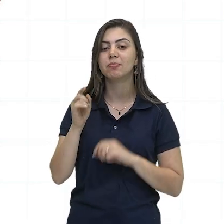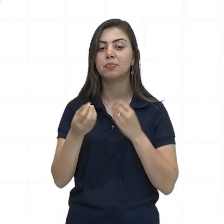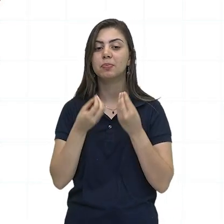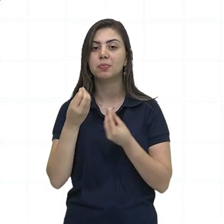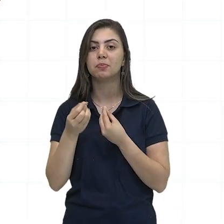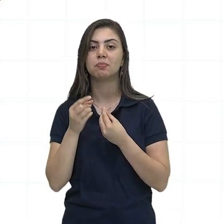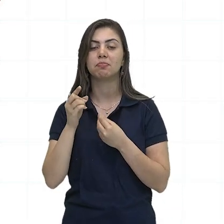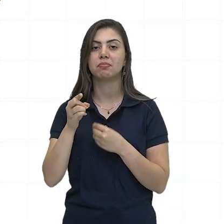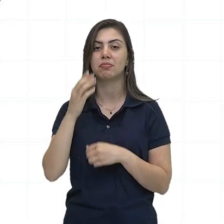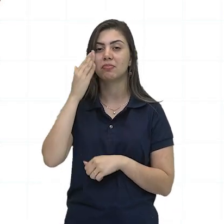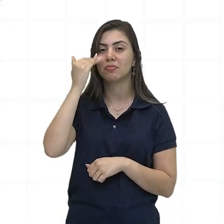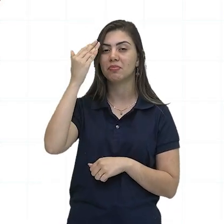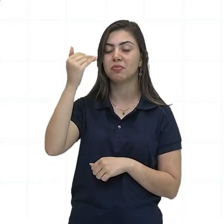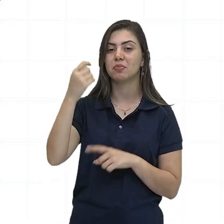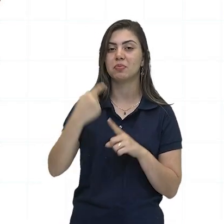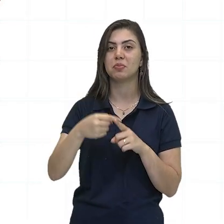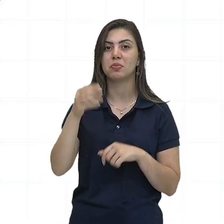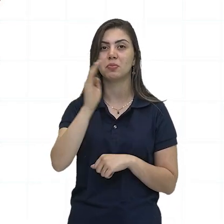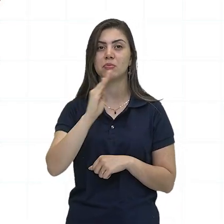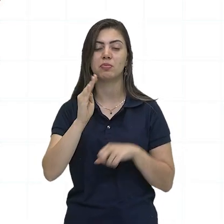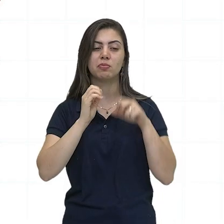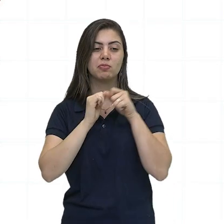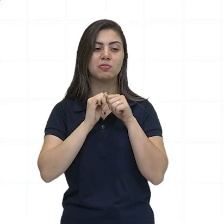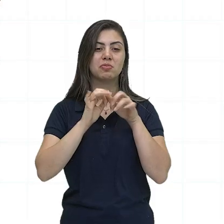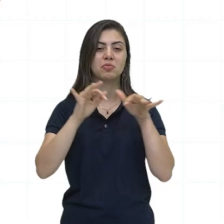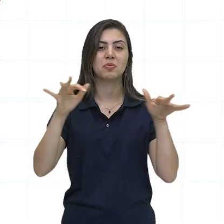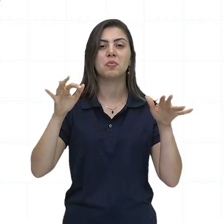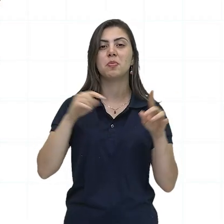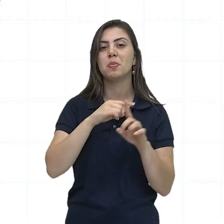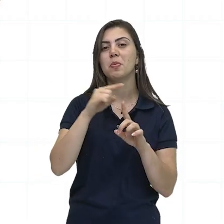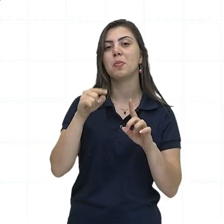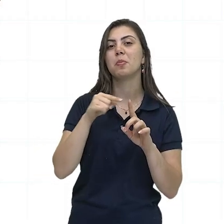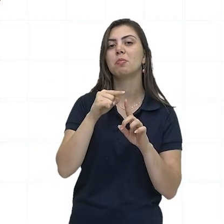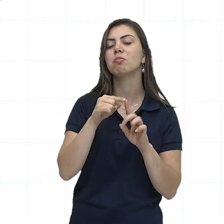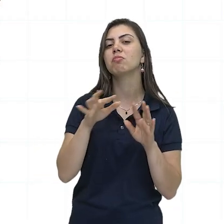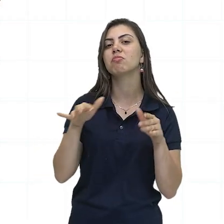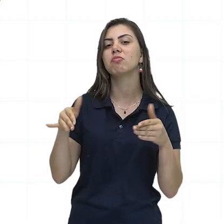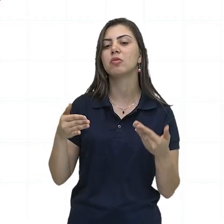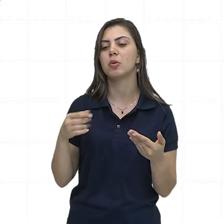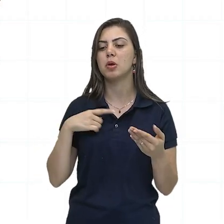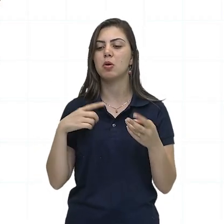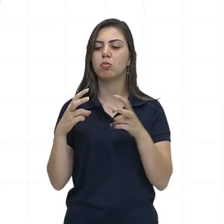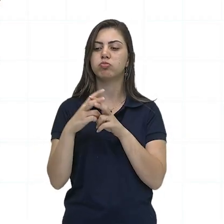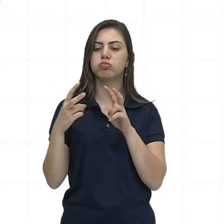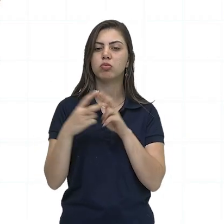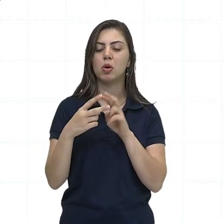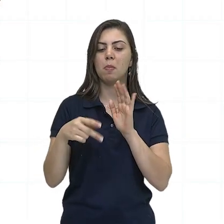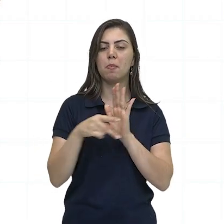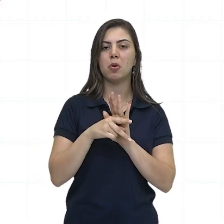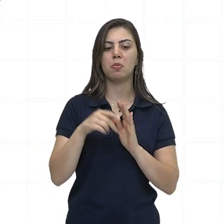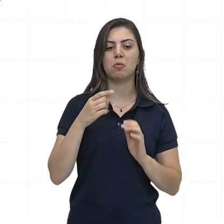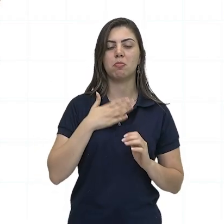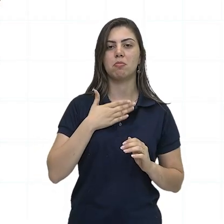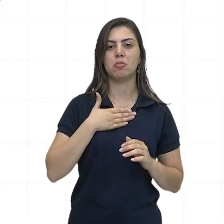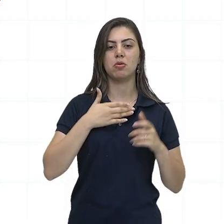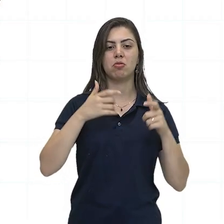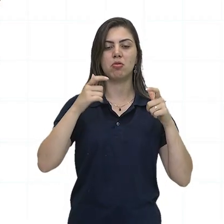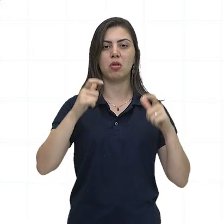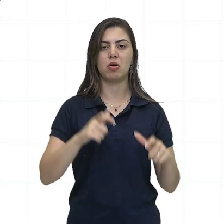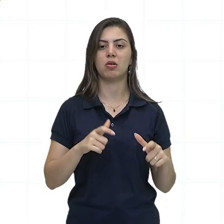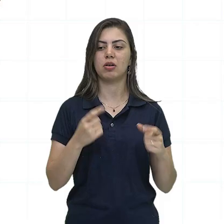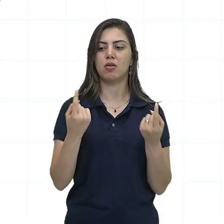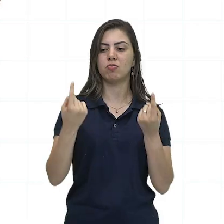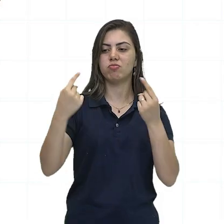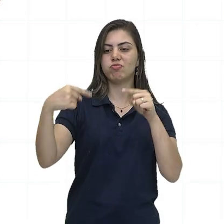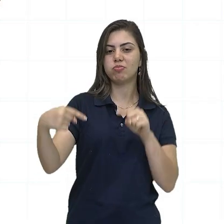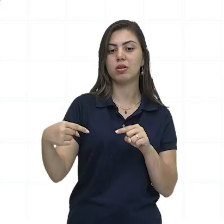uma lenda por rodar o Brasil inteiro com a missão de provar a eficiência de sua luta de origem, chegando a enfrentar